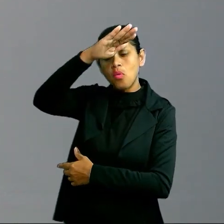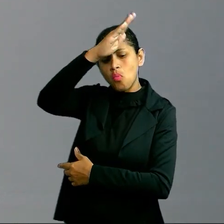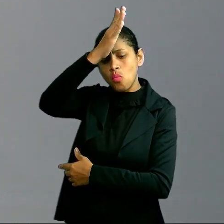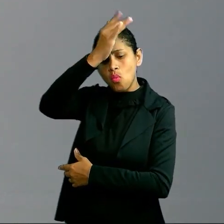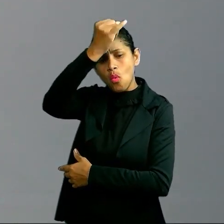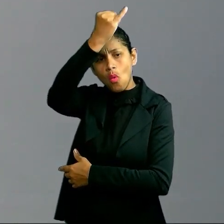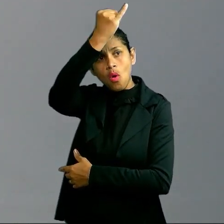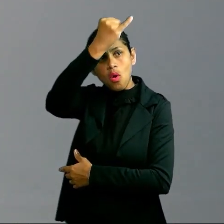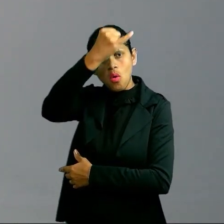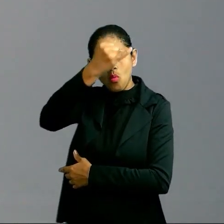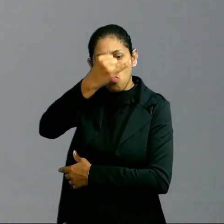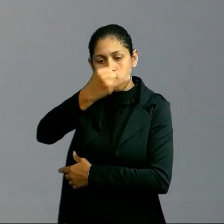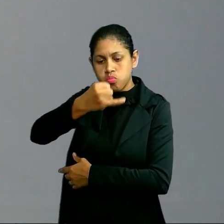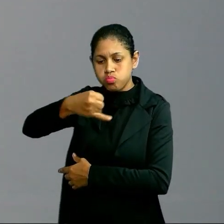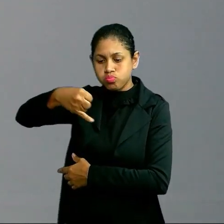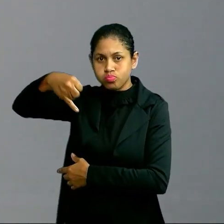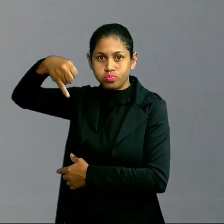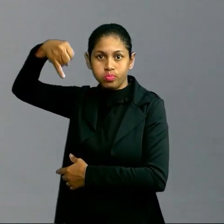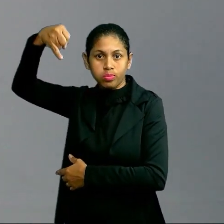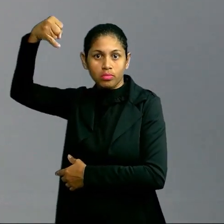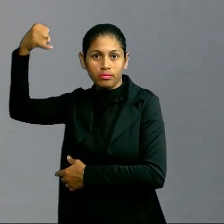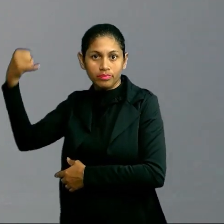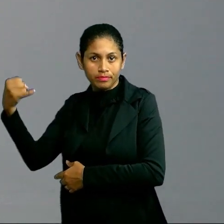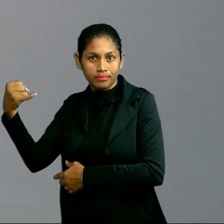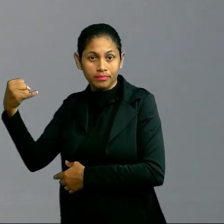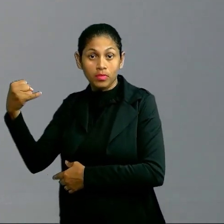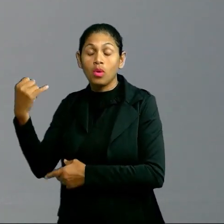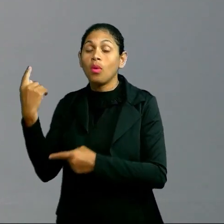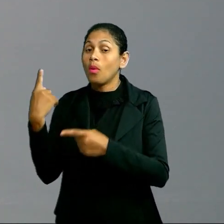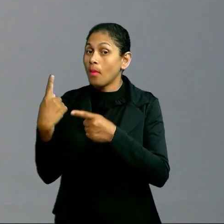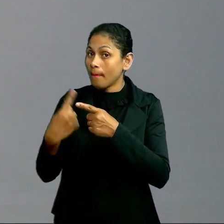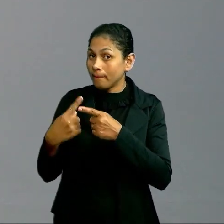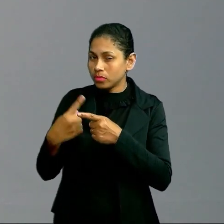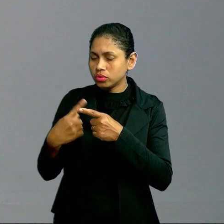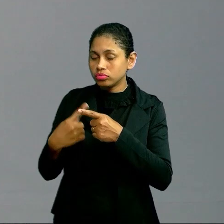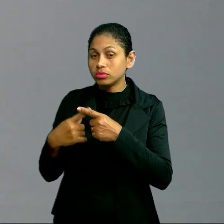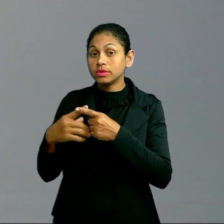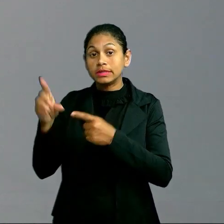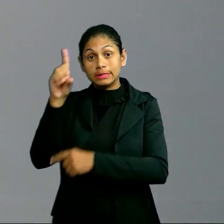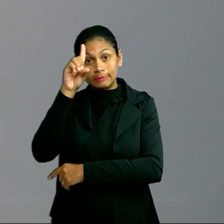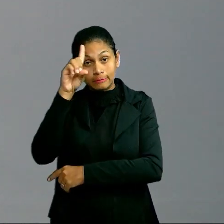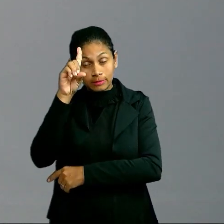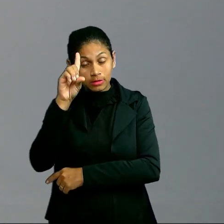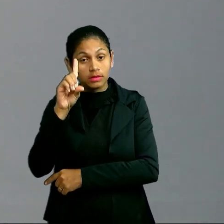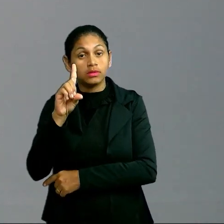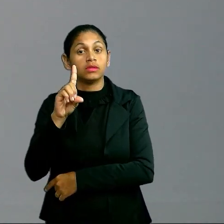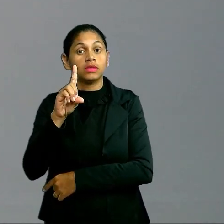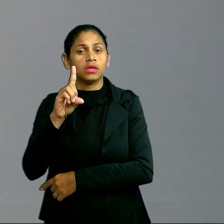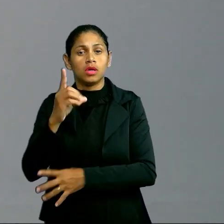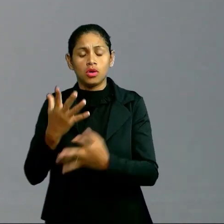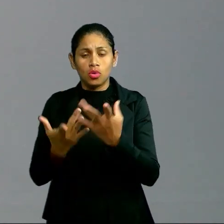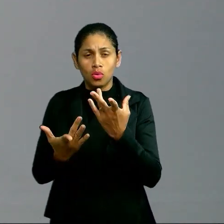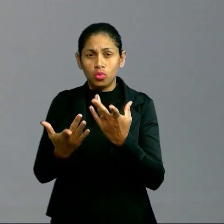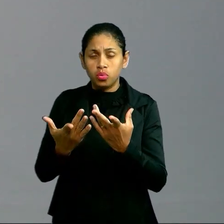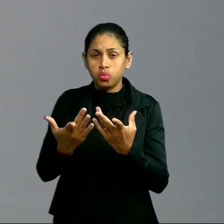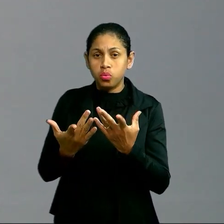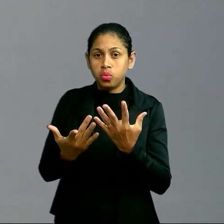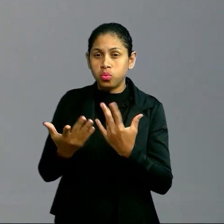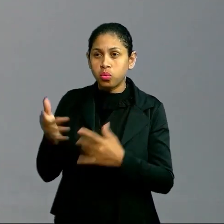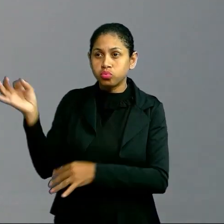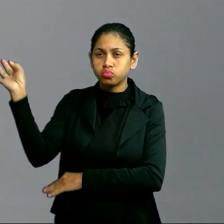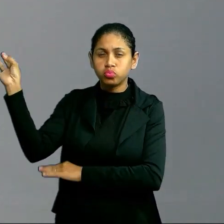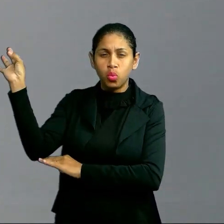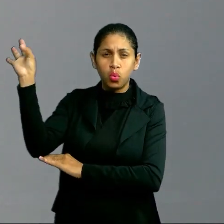na sua formação de como ele é instalado? Porque em dias mais quentes, como ele tende a se dilatar, ele vai apresentar ali